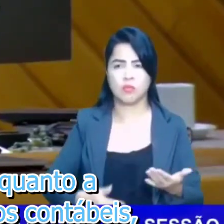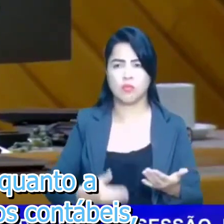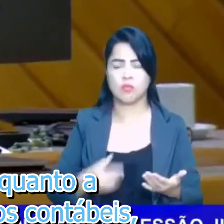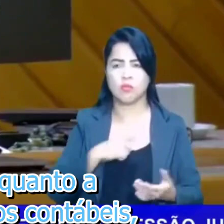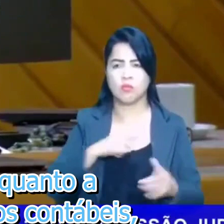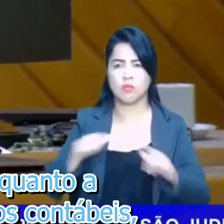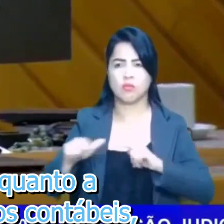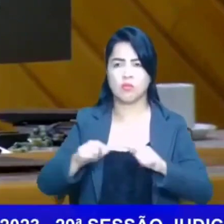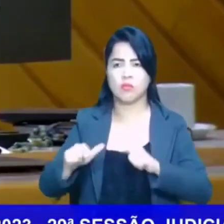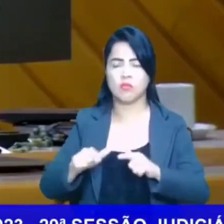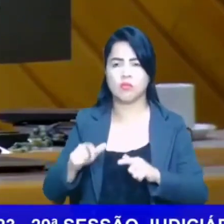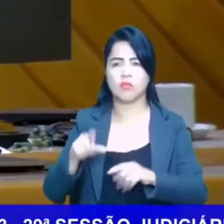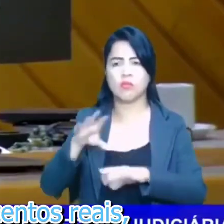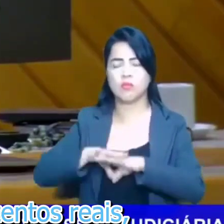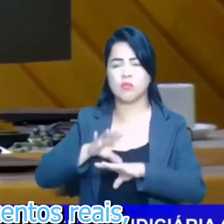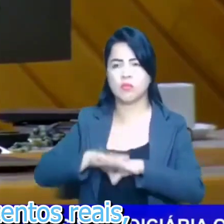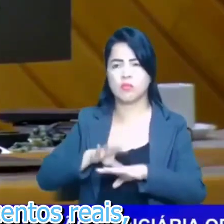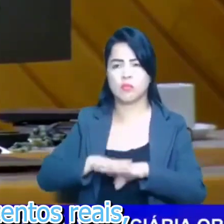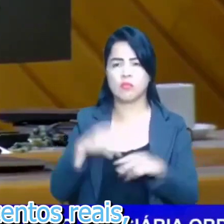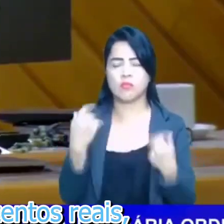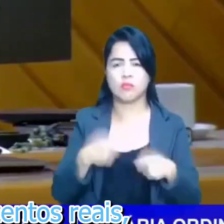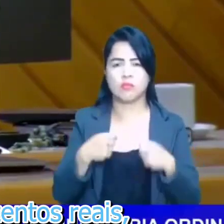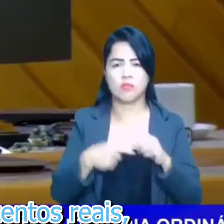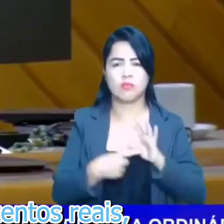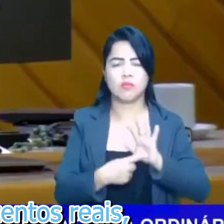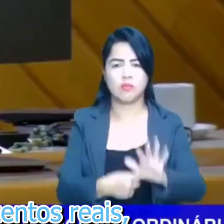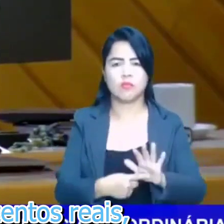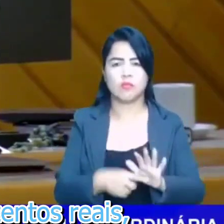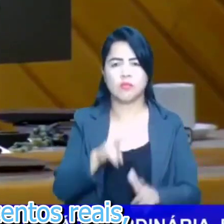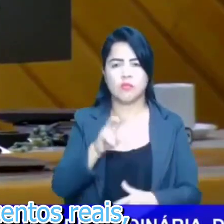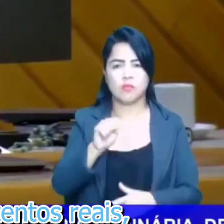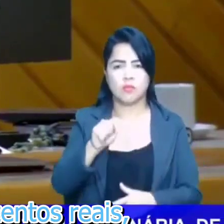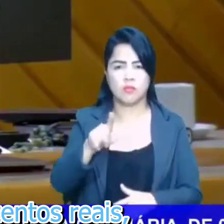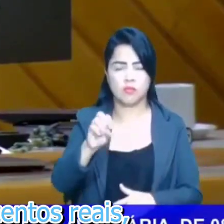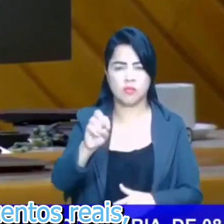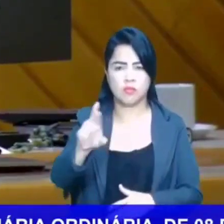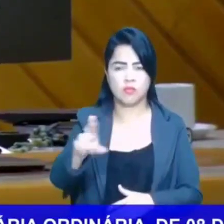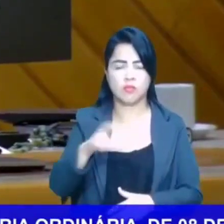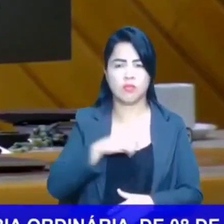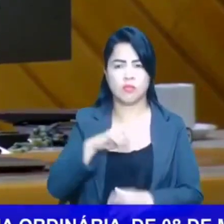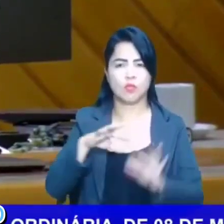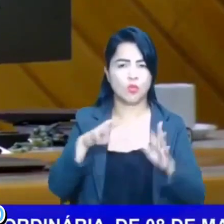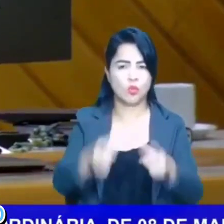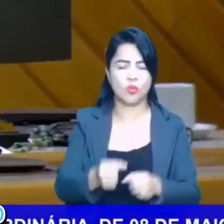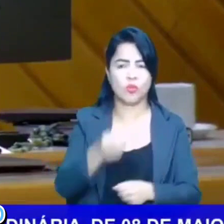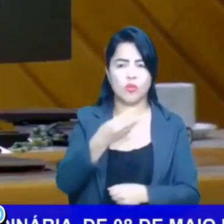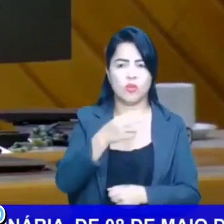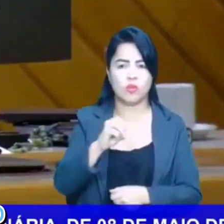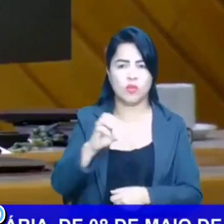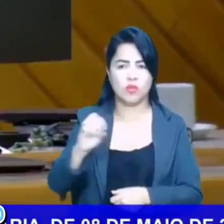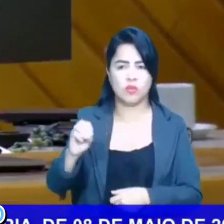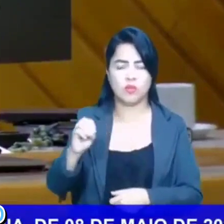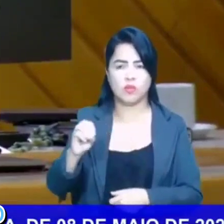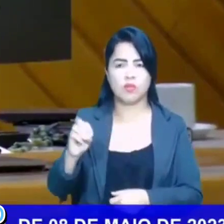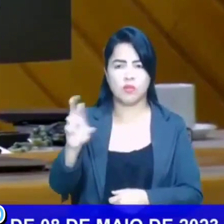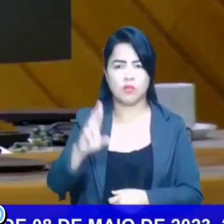de serviços contábeis, necessário destacar que o valor total da despesa é de R$ 300, sendo, portanto, um